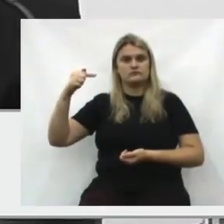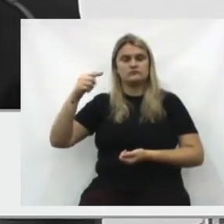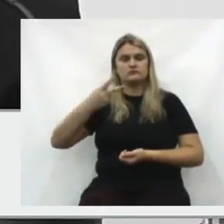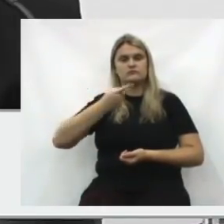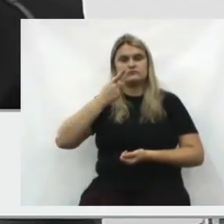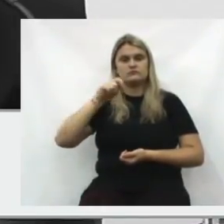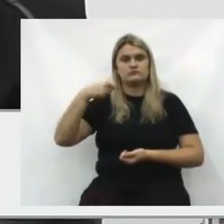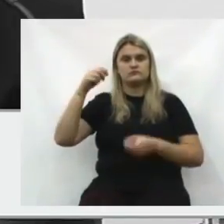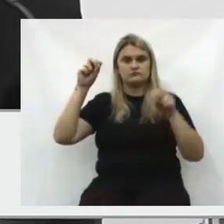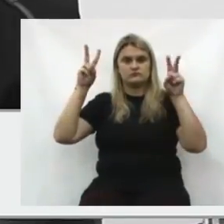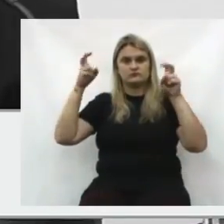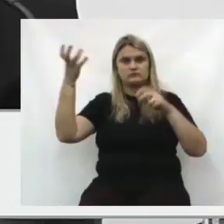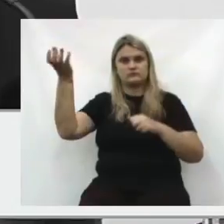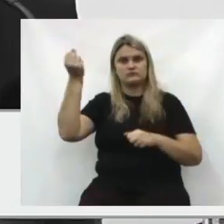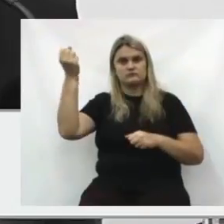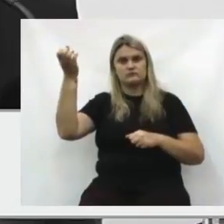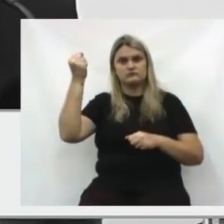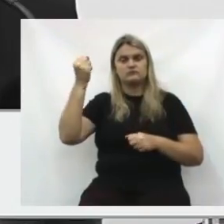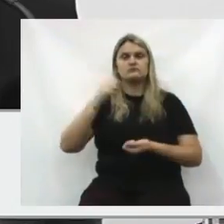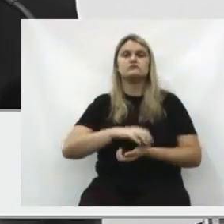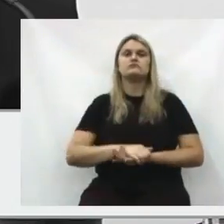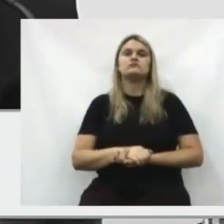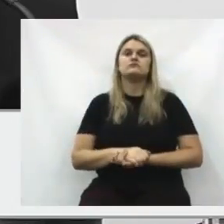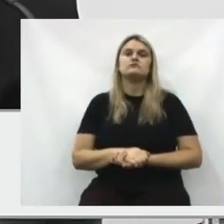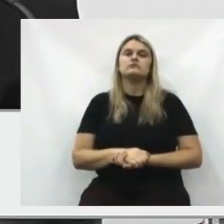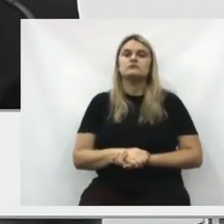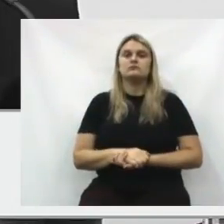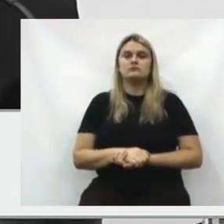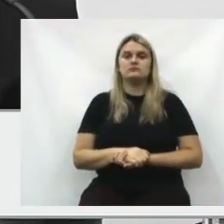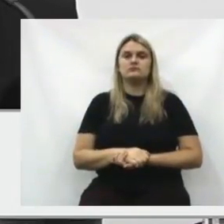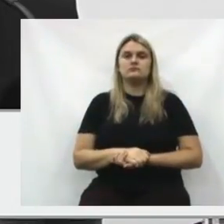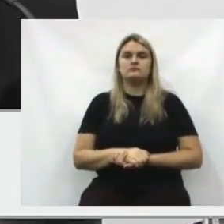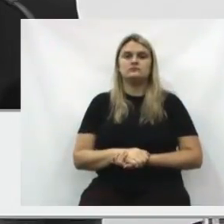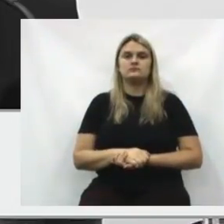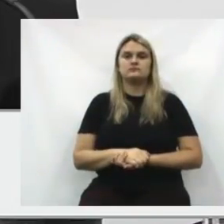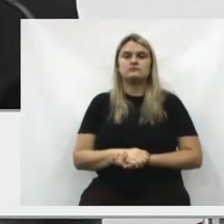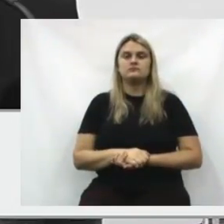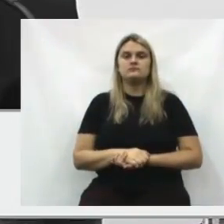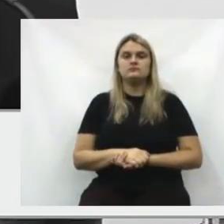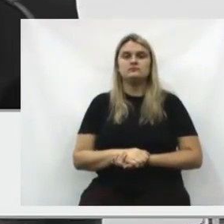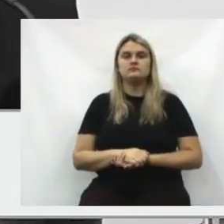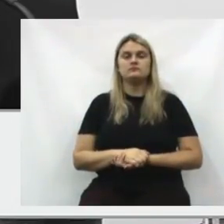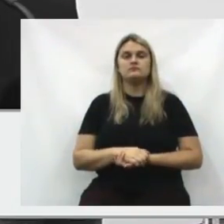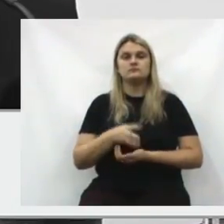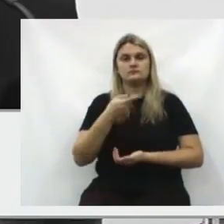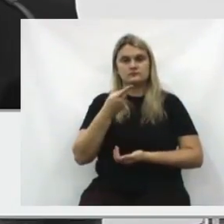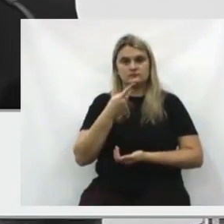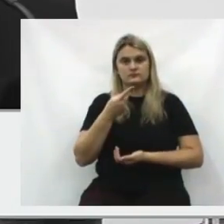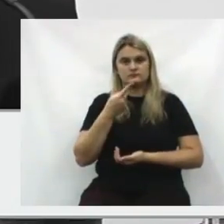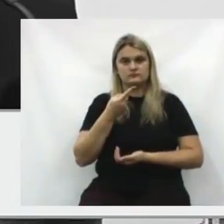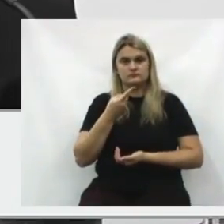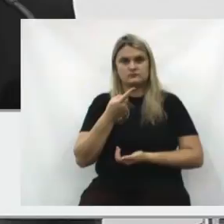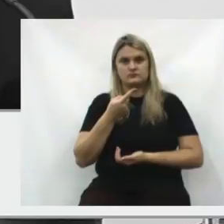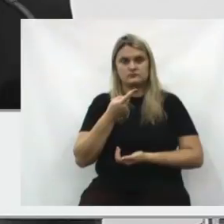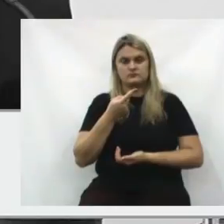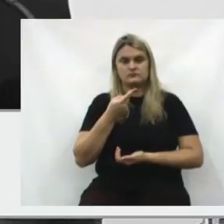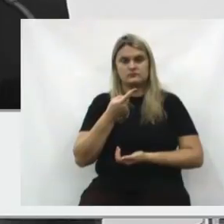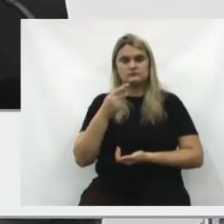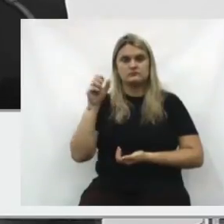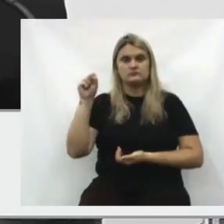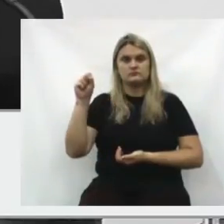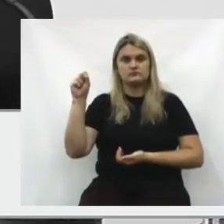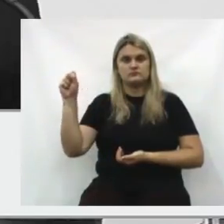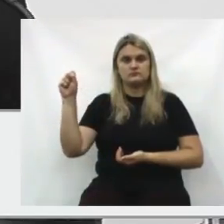287, que trata aí da Previdência Social. Então, reforçando